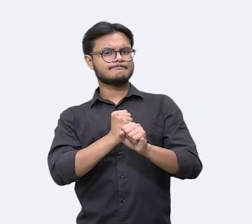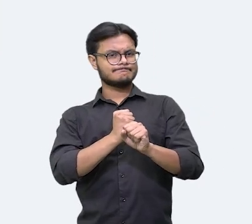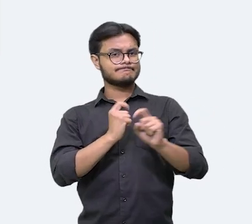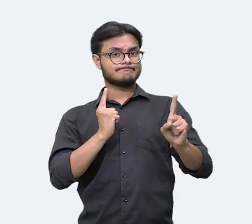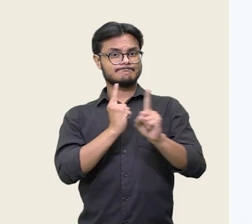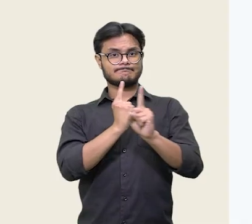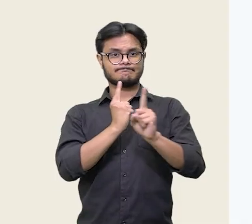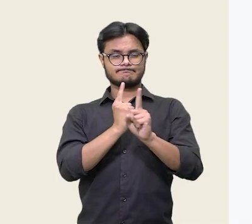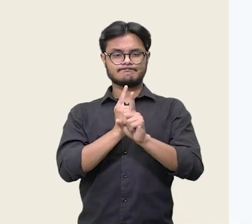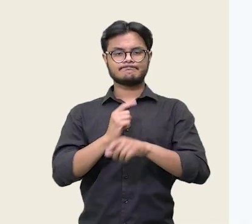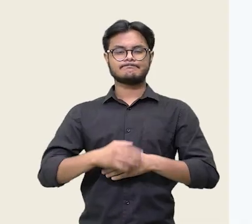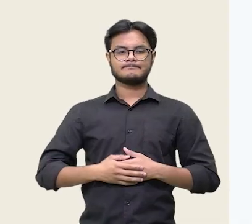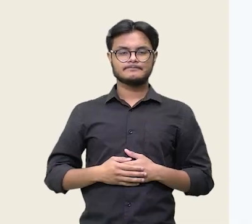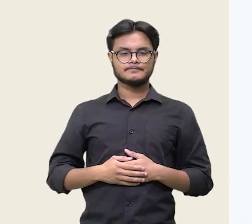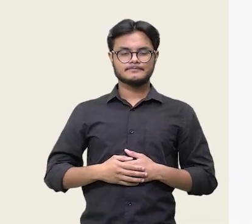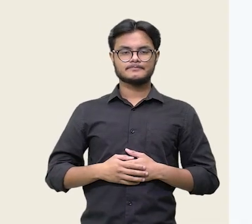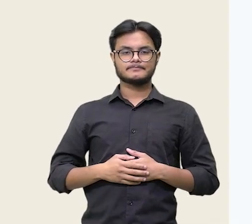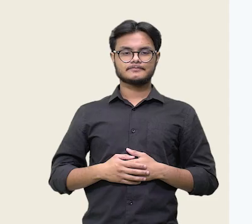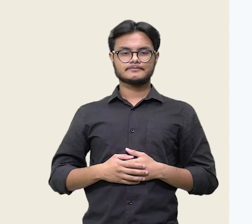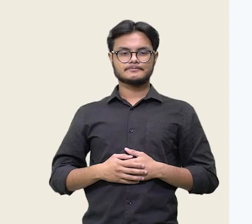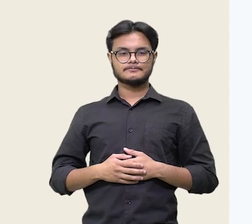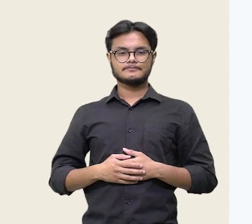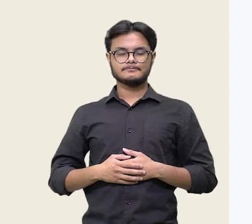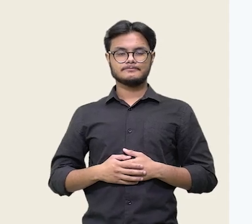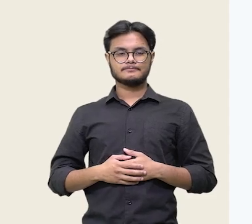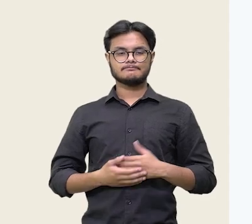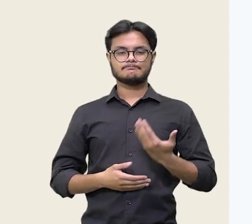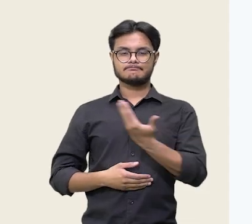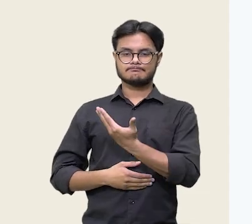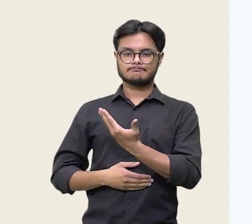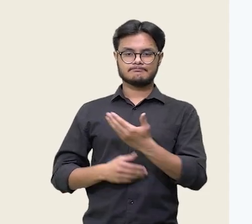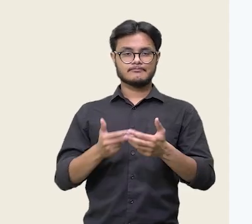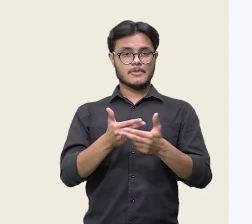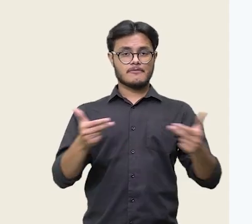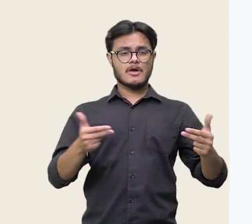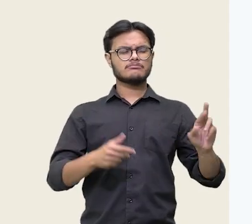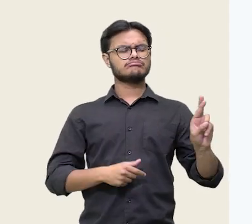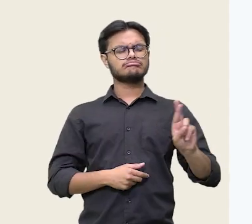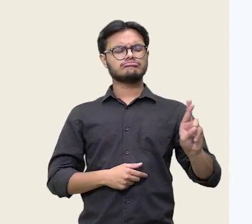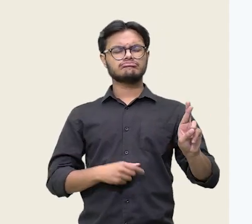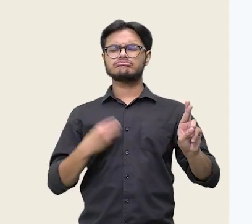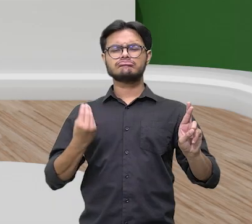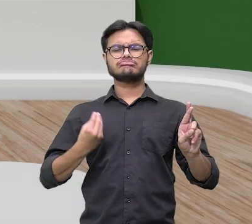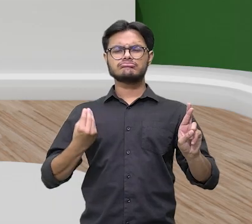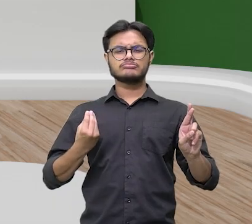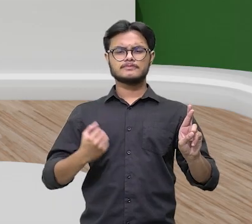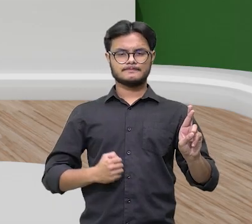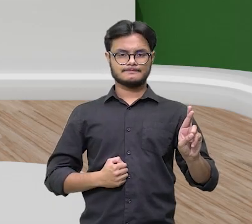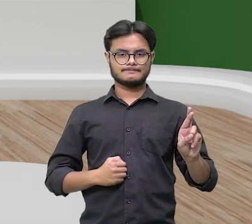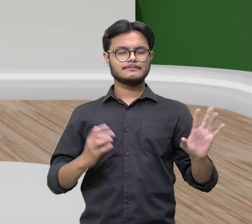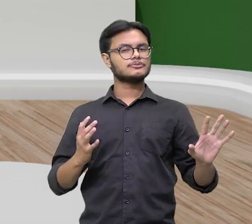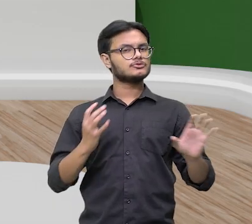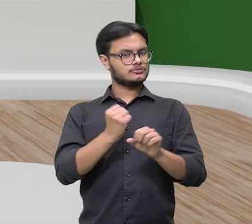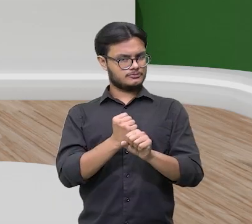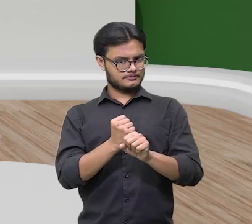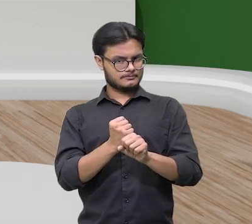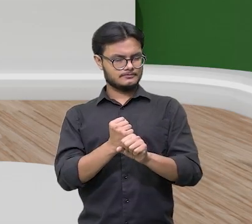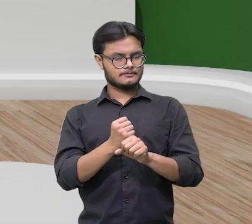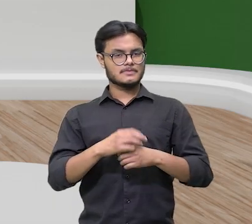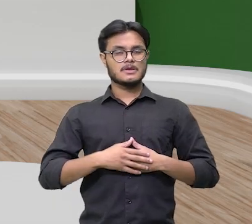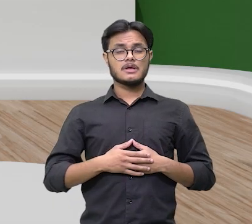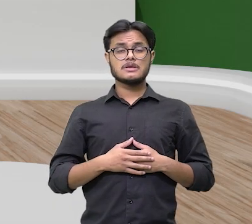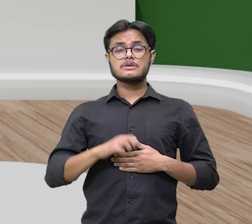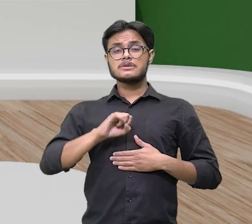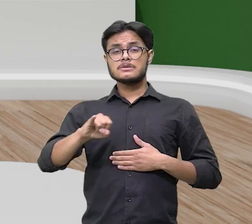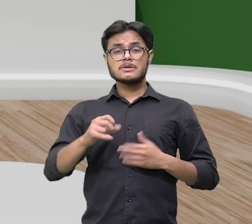vamos achar a resistência equivalente, tá? Então, para N resistores diferentes, a gente tem que somar as várias N resistências e para resistores iguais, basta pegar